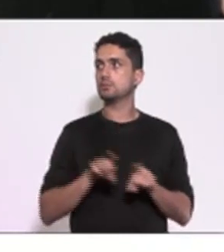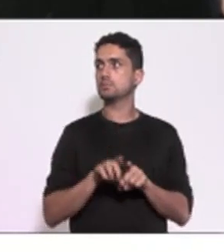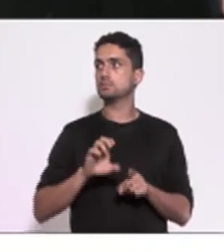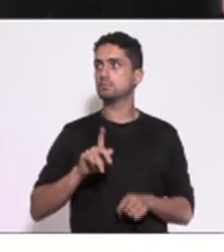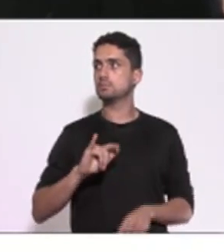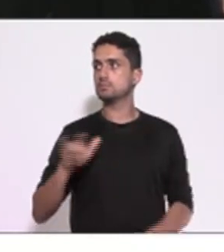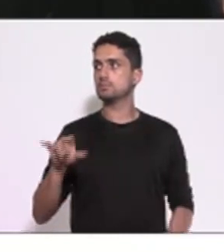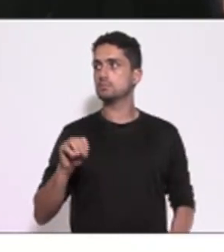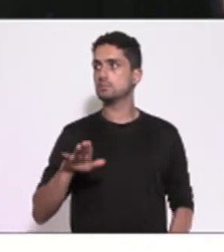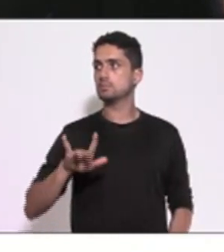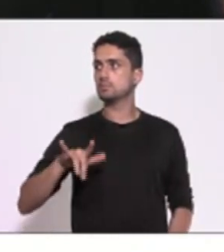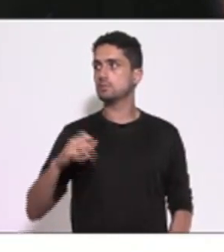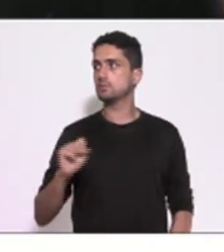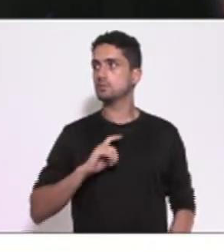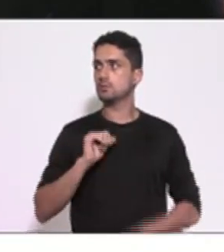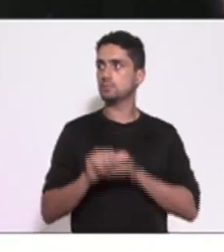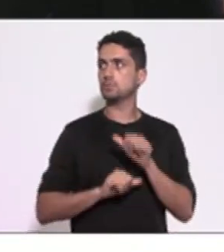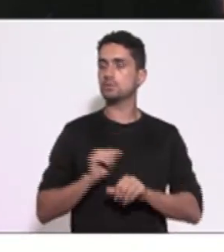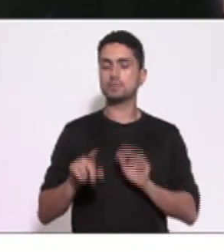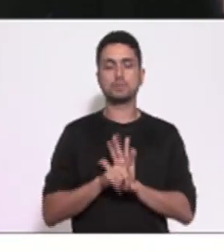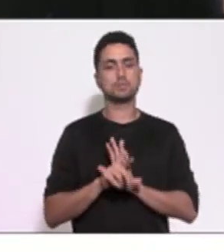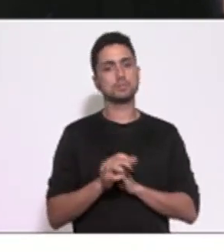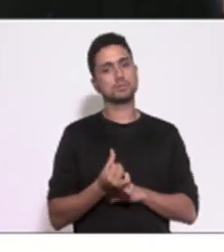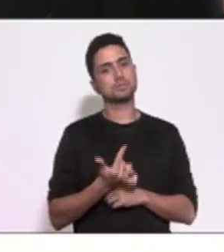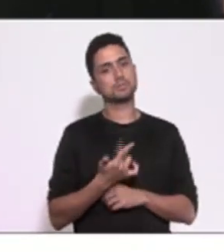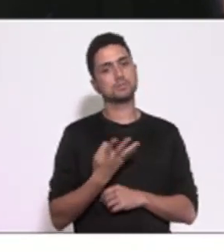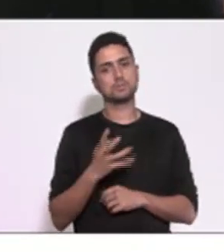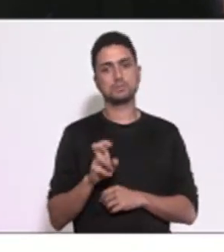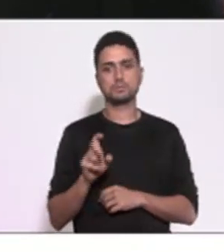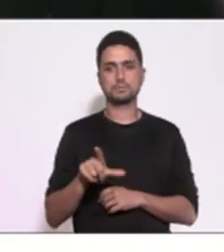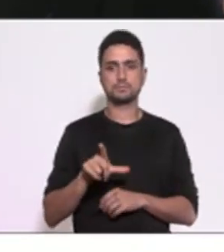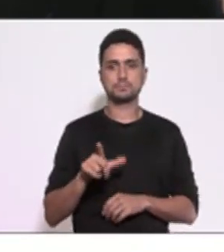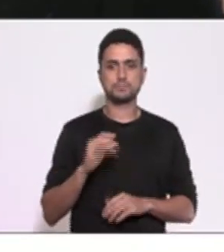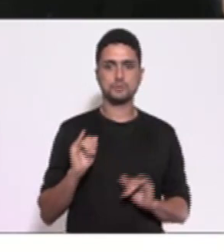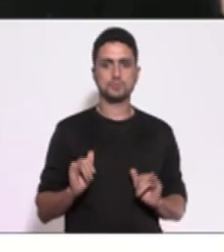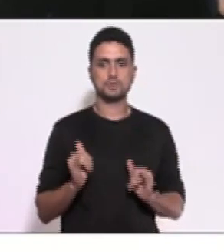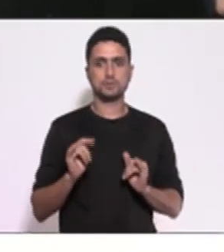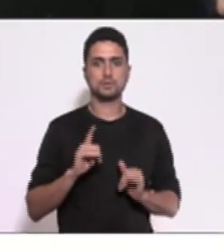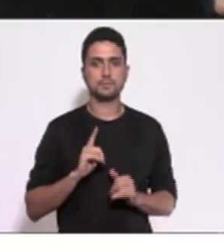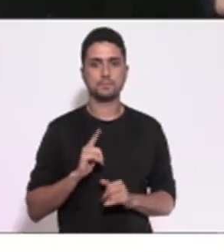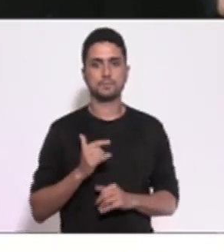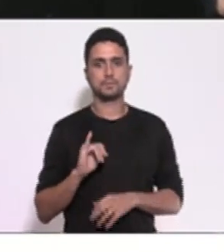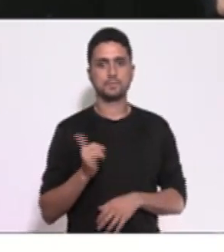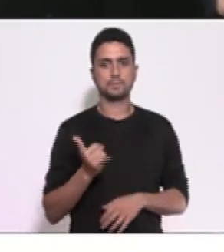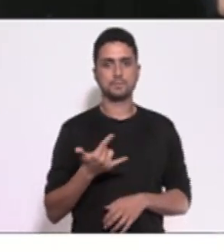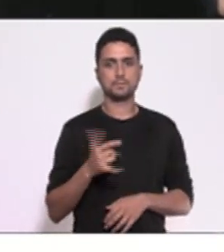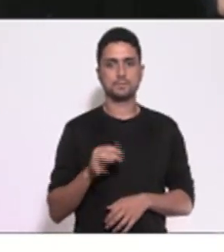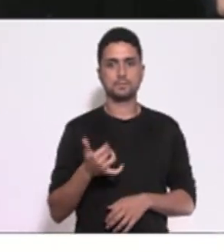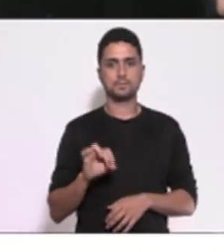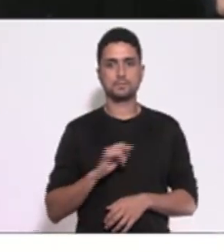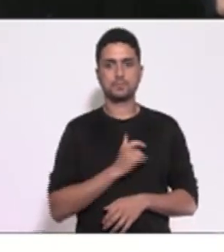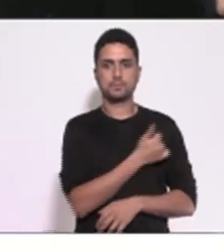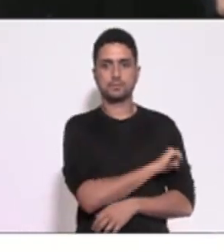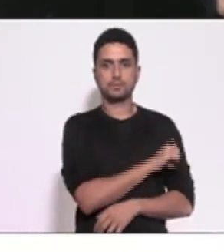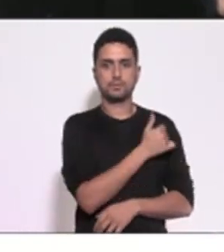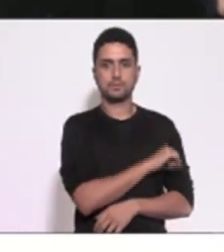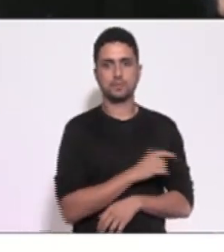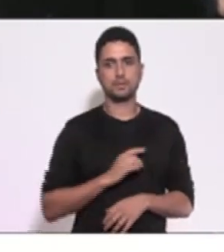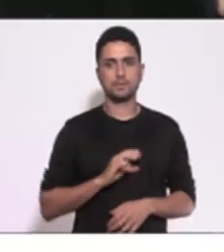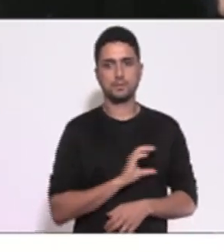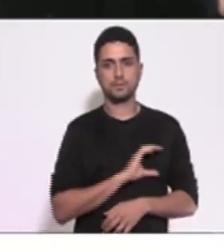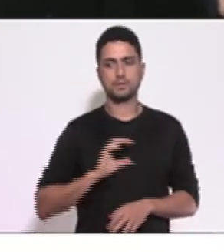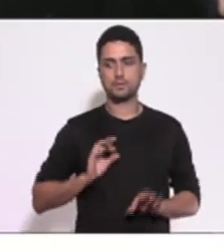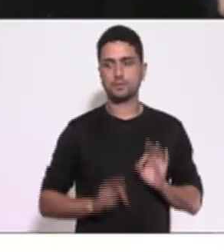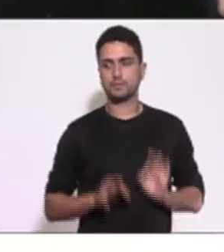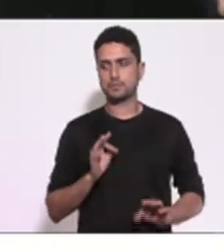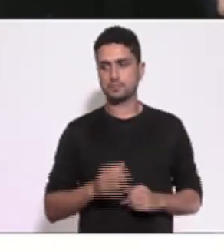Lei 5.645, de 1º de janeiro de 2010, consolida a legislação relativa às datas comemorativas do Estado do Rio de Janeiro, pendente de pareceres da Comissão de Constituição e